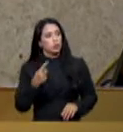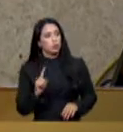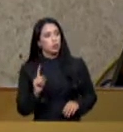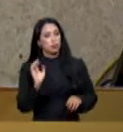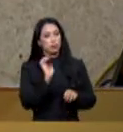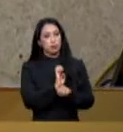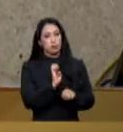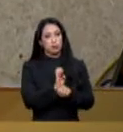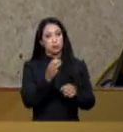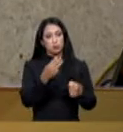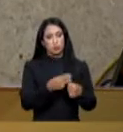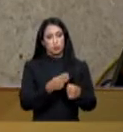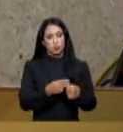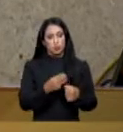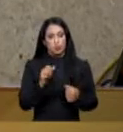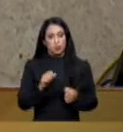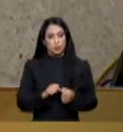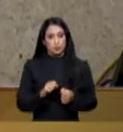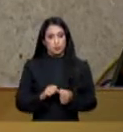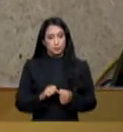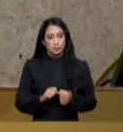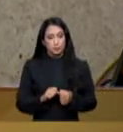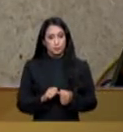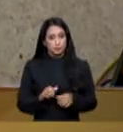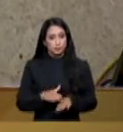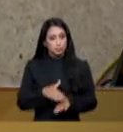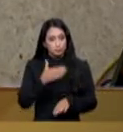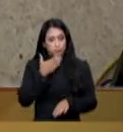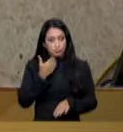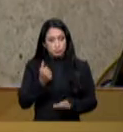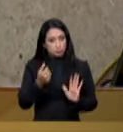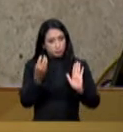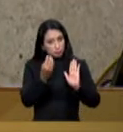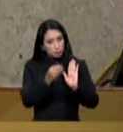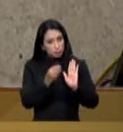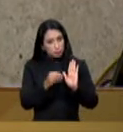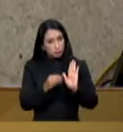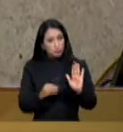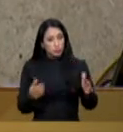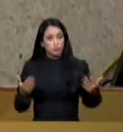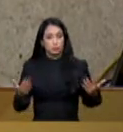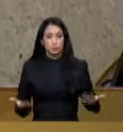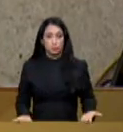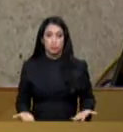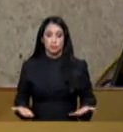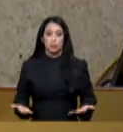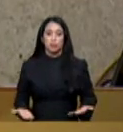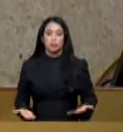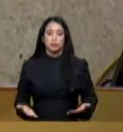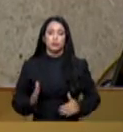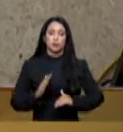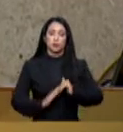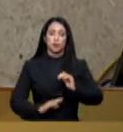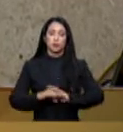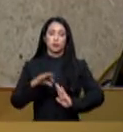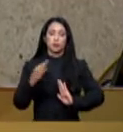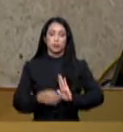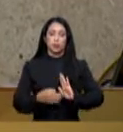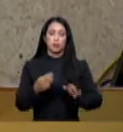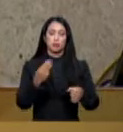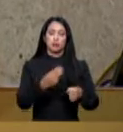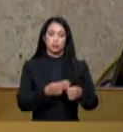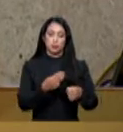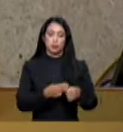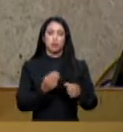municípios para promover a melhoria das condições de saneamento básico. Nada obstante, a competência municipal do